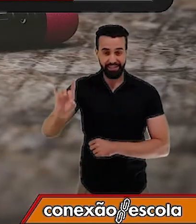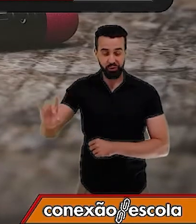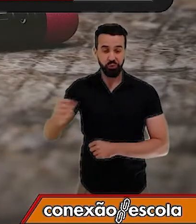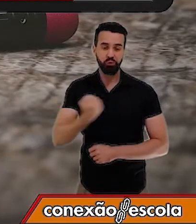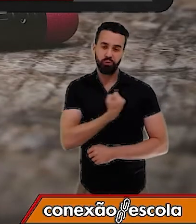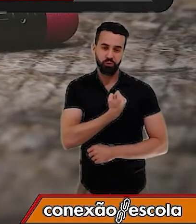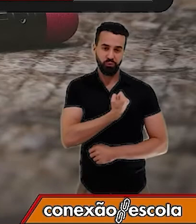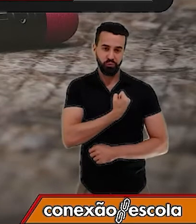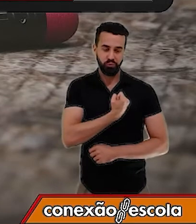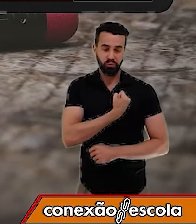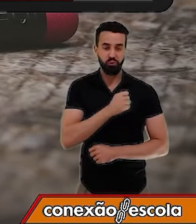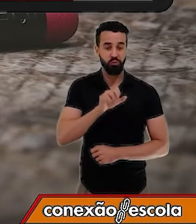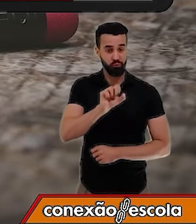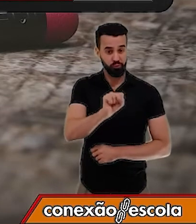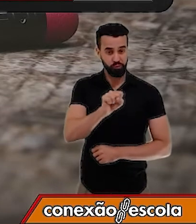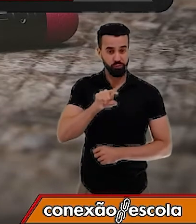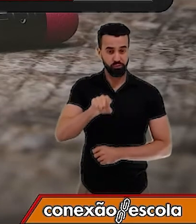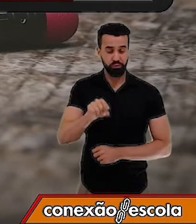no meu número.